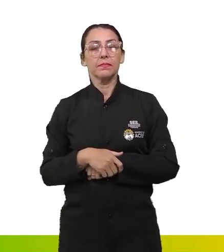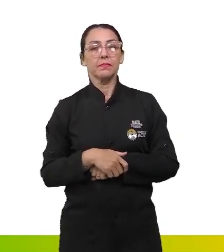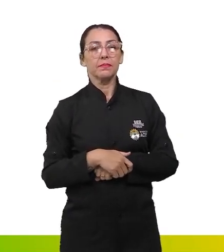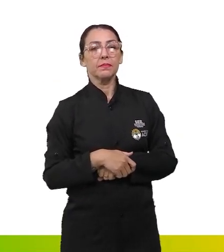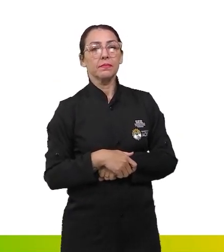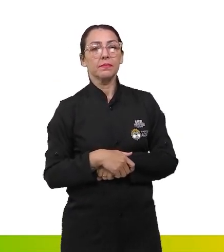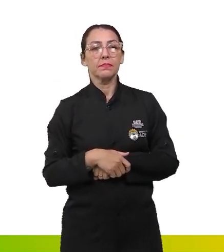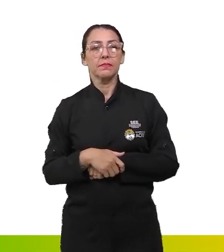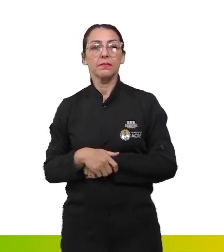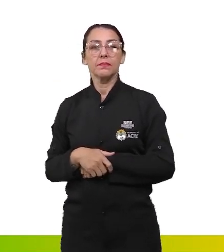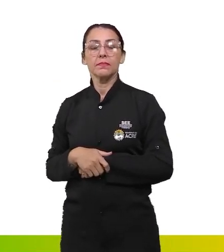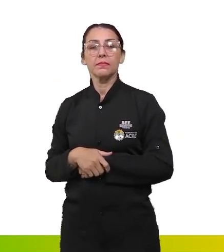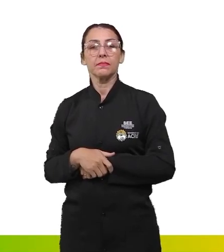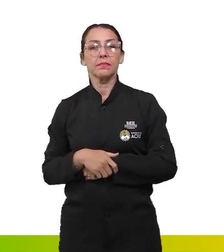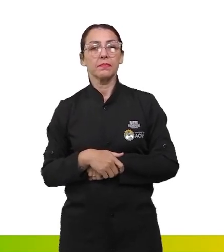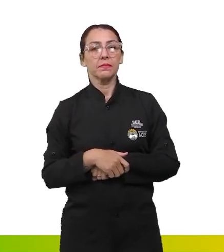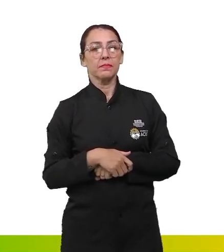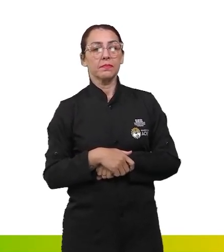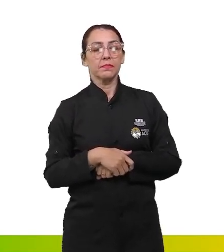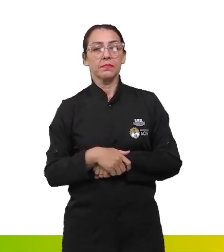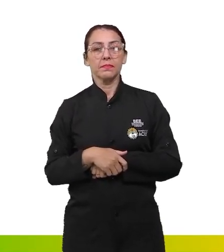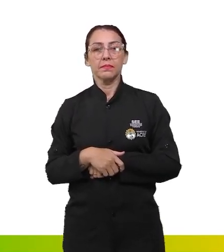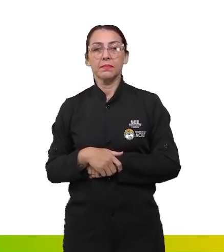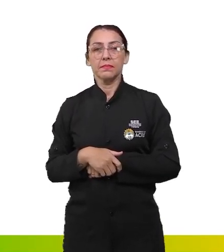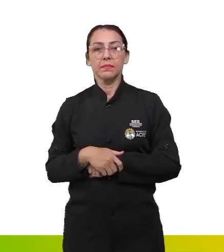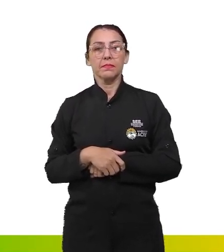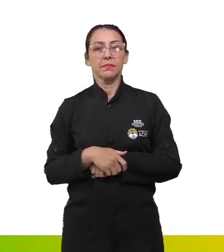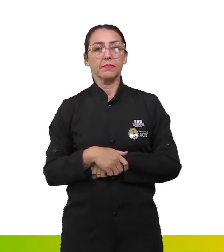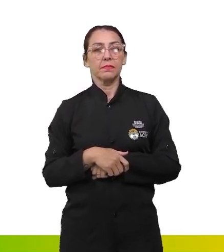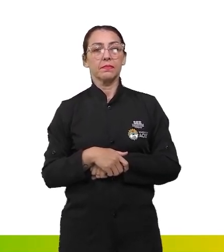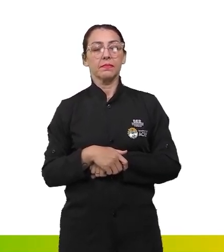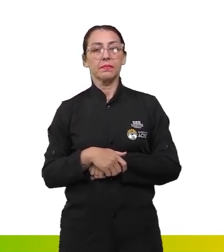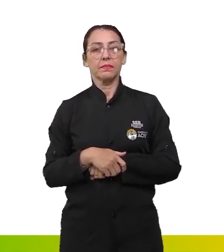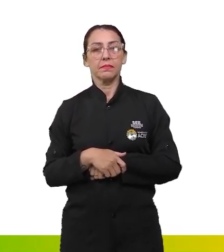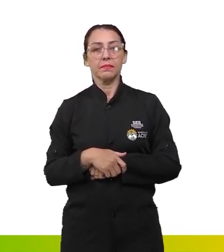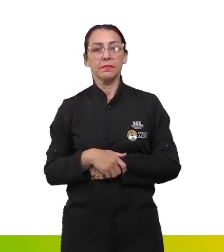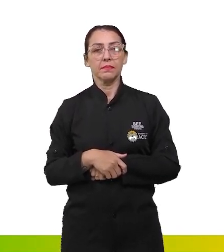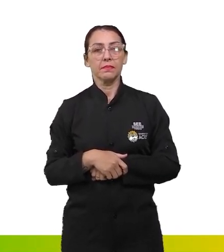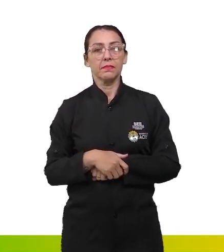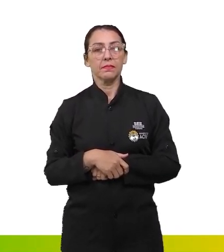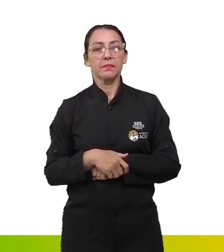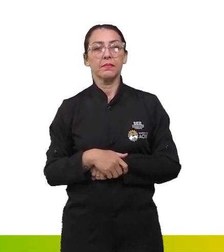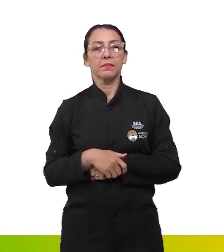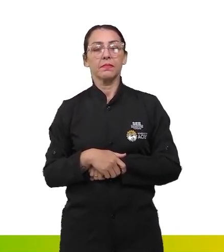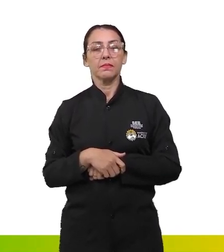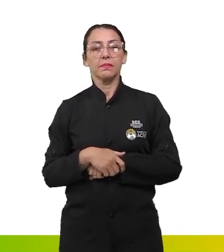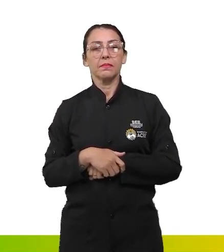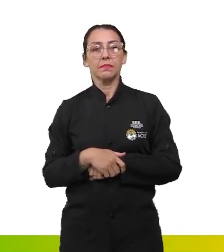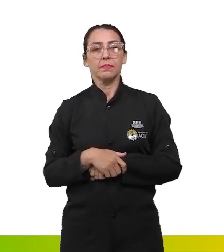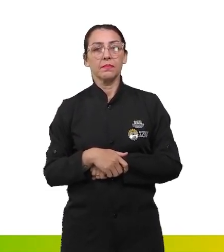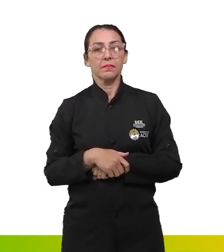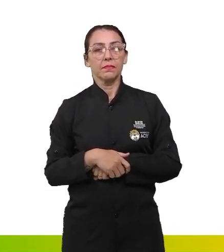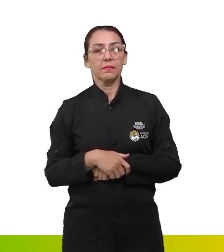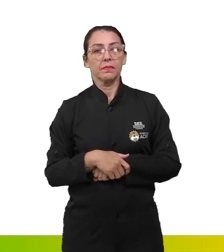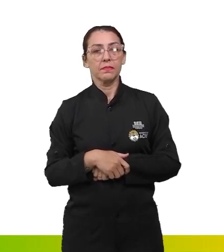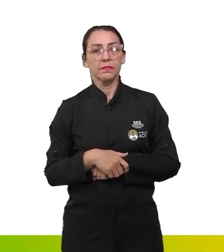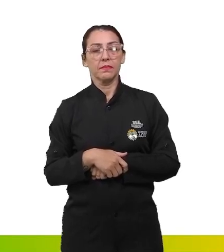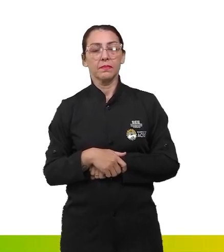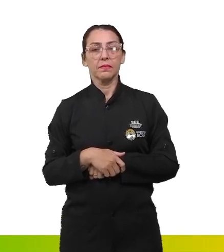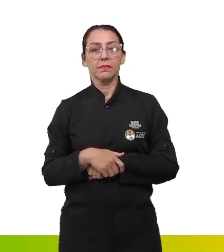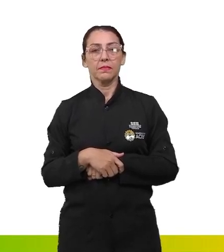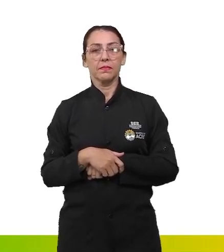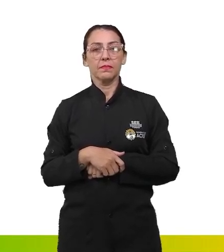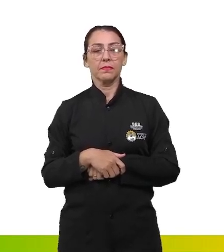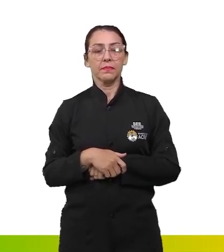gustam, né? Também tá mal, dá de ver, galera, tá mal escrito, né? Porque tá bem apertadinho aqui o espaço. Deixa eu consertar